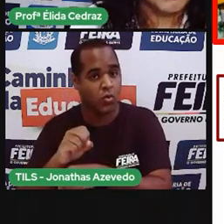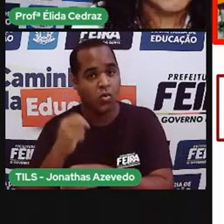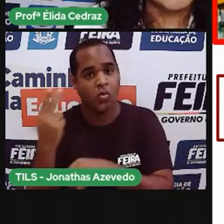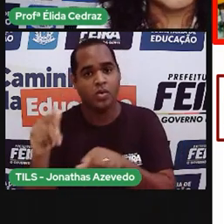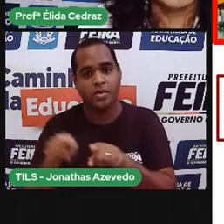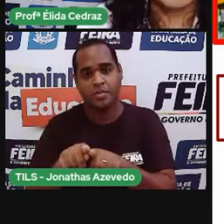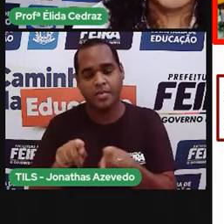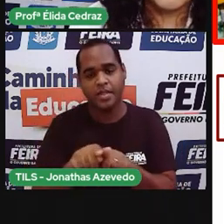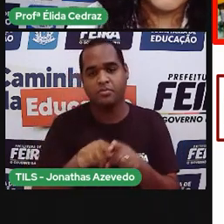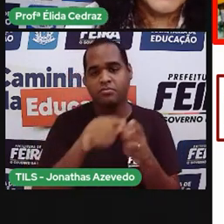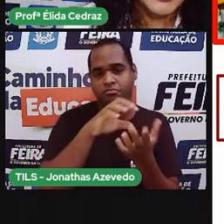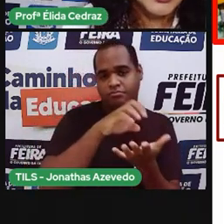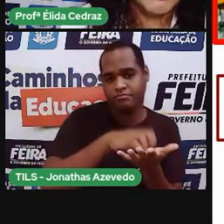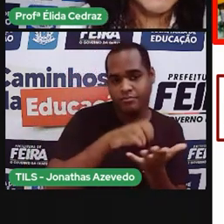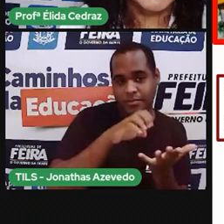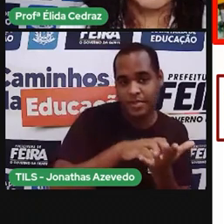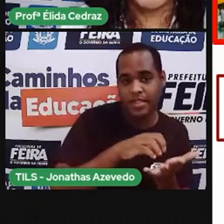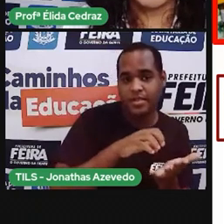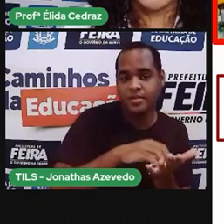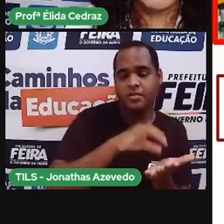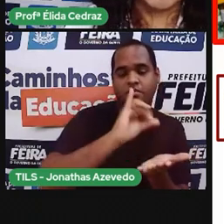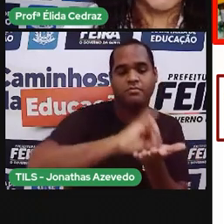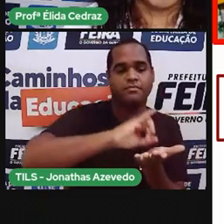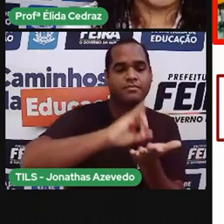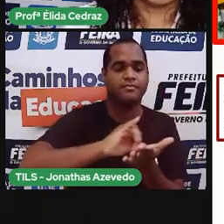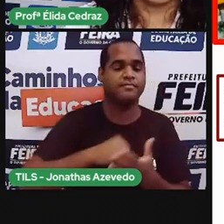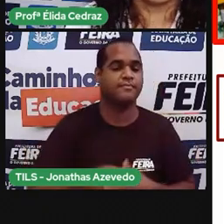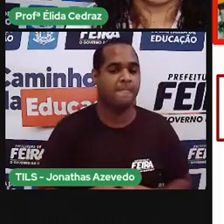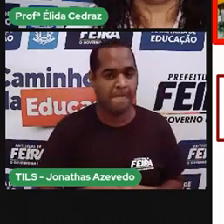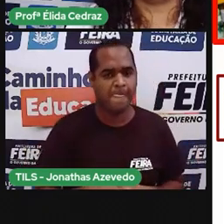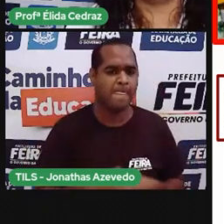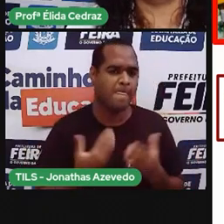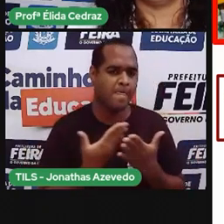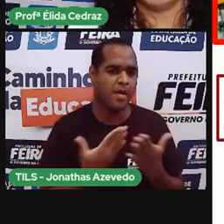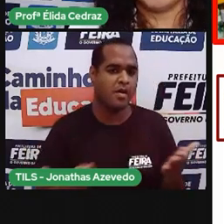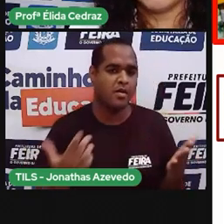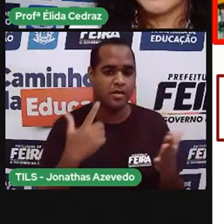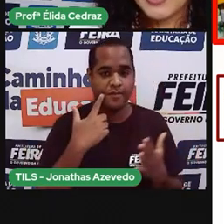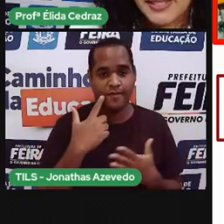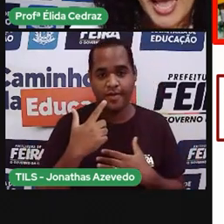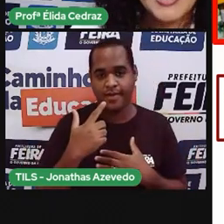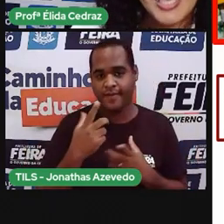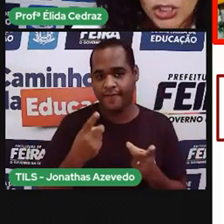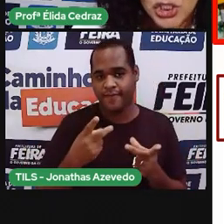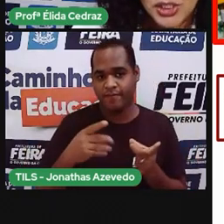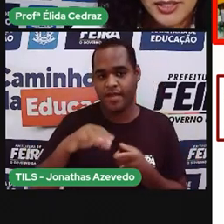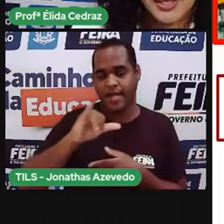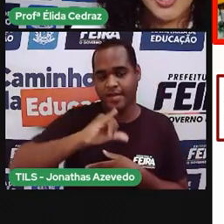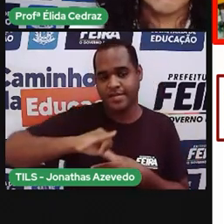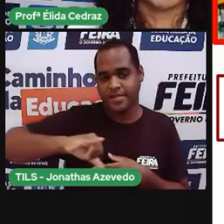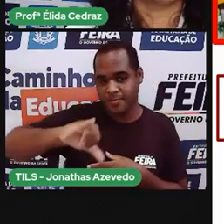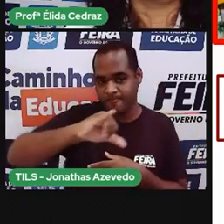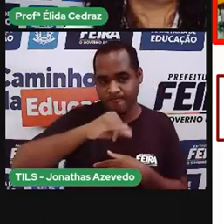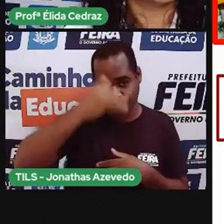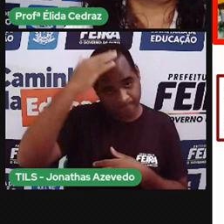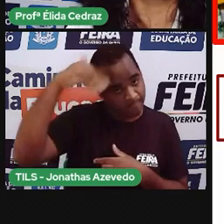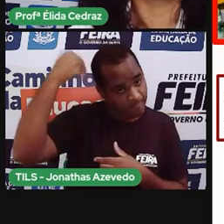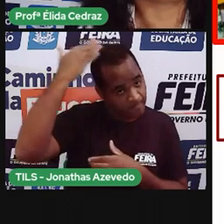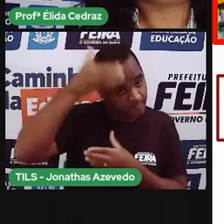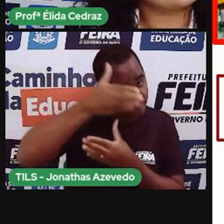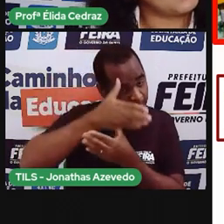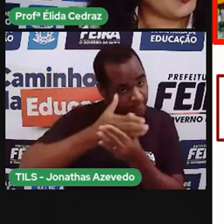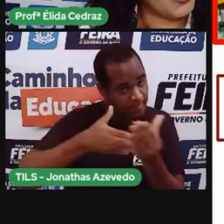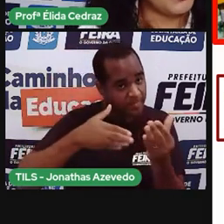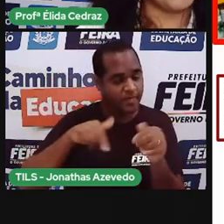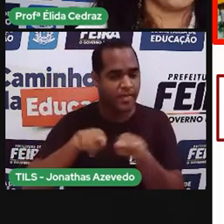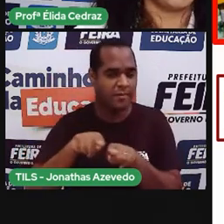abastecimento. Do centro de abastecimento, nós vemos garrafas de azeite de dendê, de